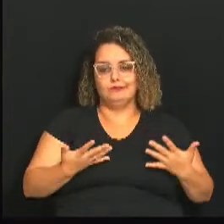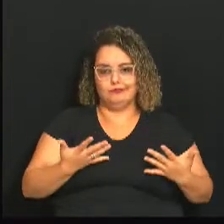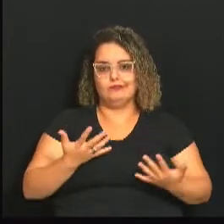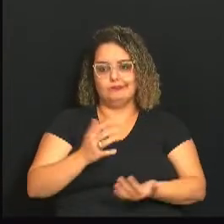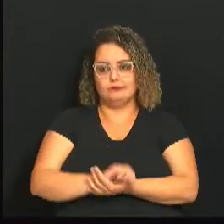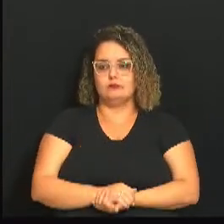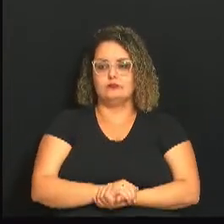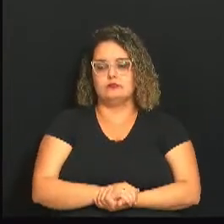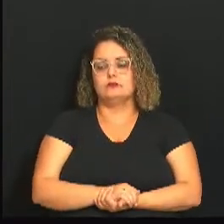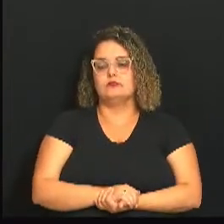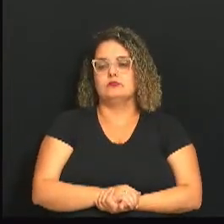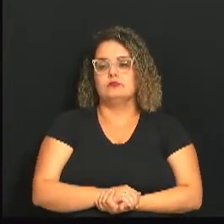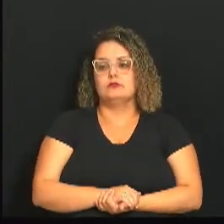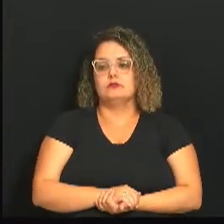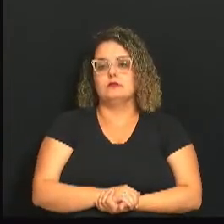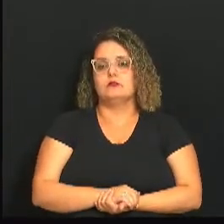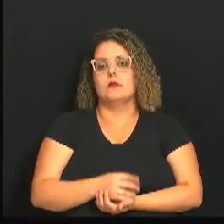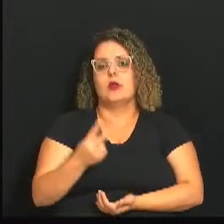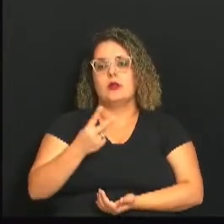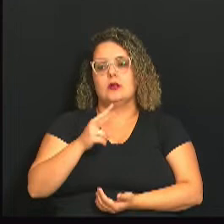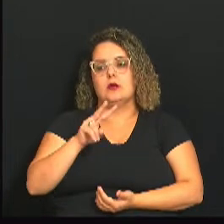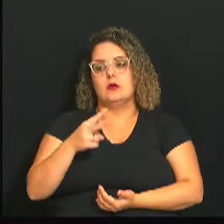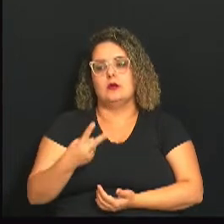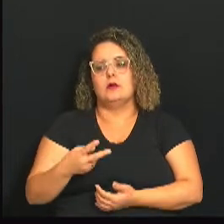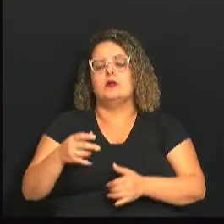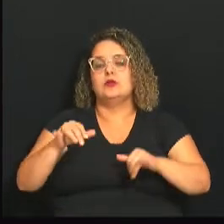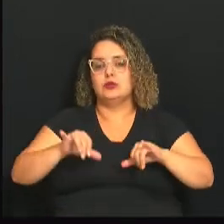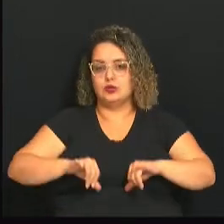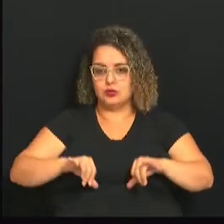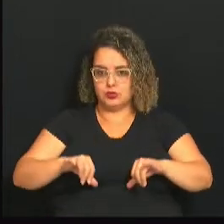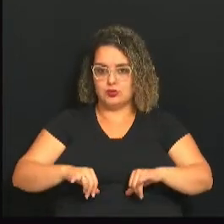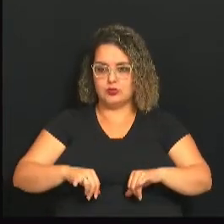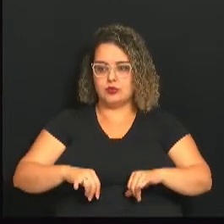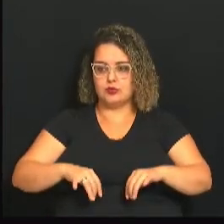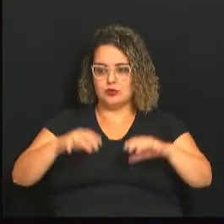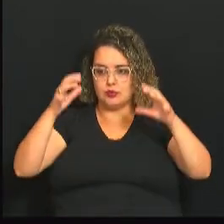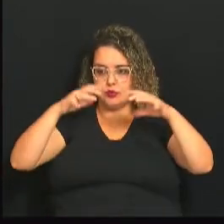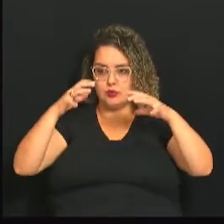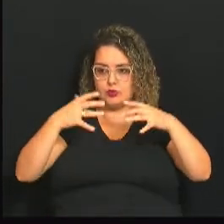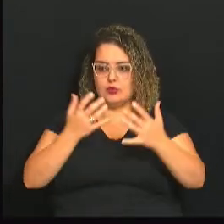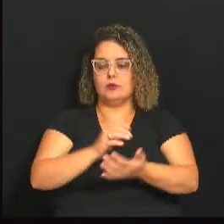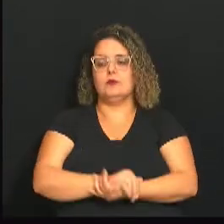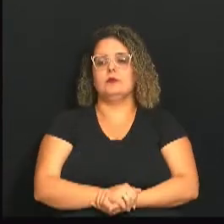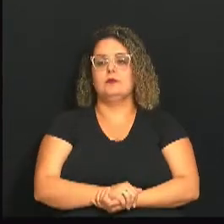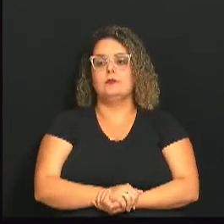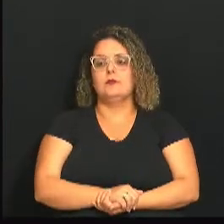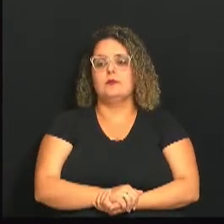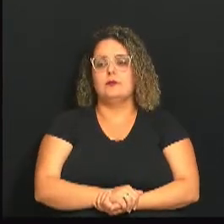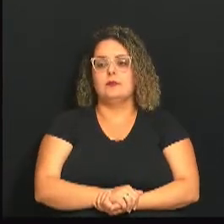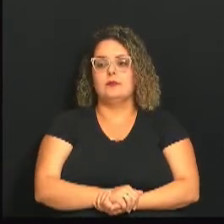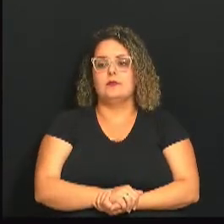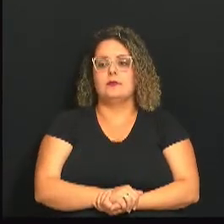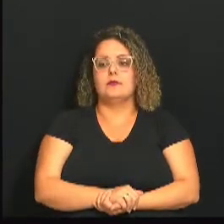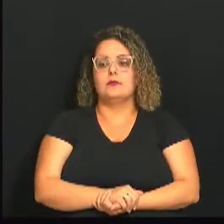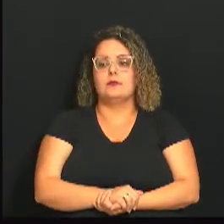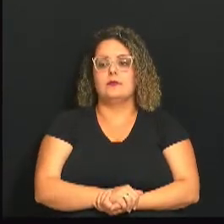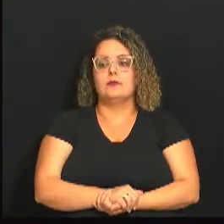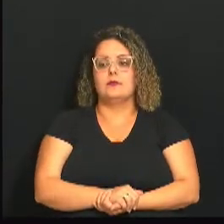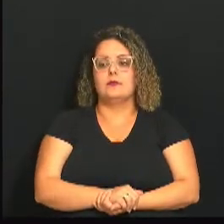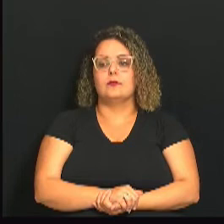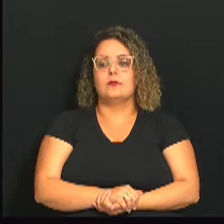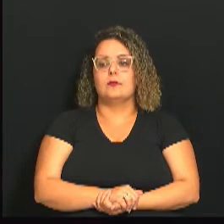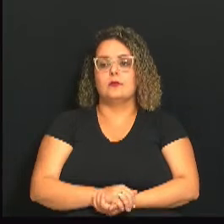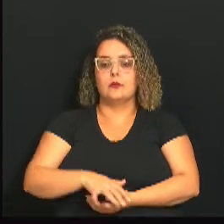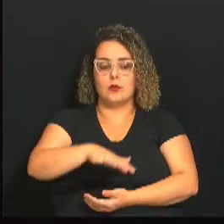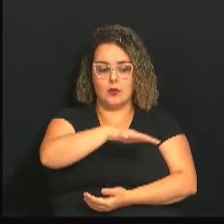Já a segunda vez que a população sofre com essa questão. E, se não me engano, é uma área que está descrita nesse